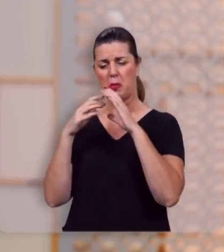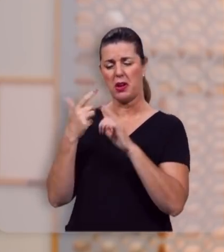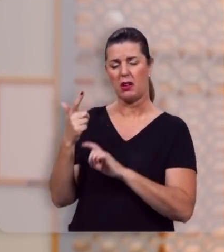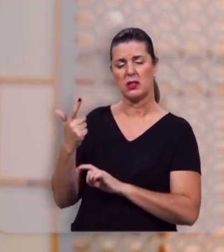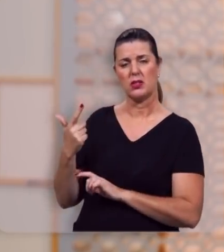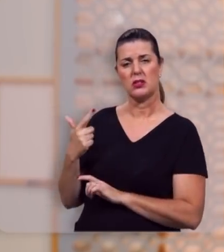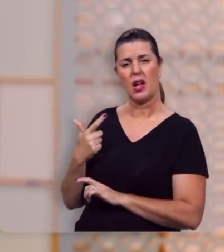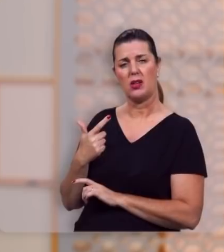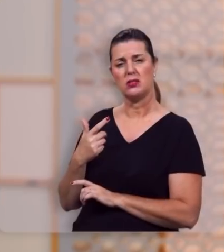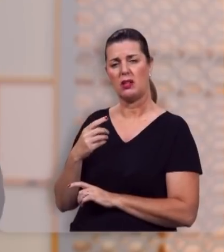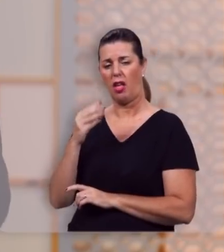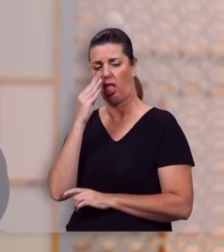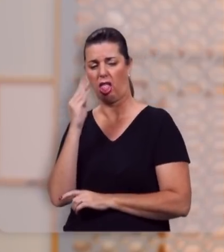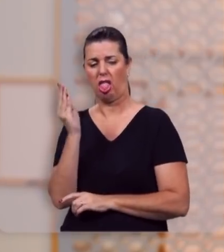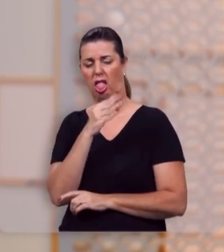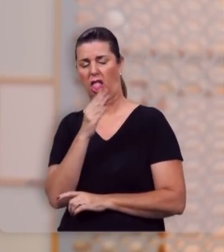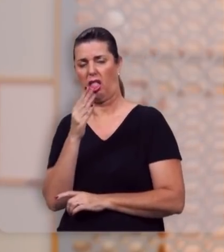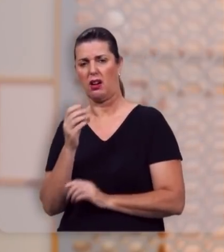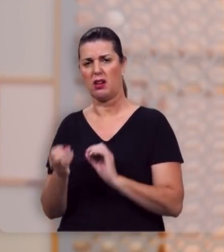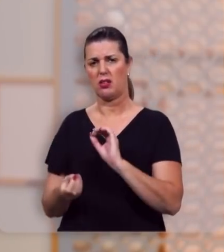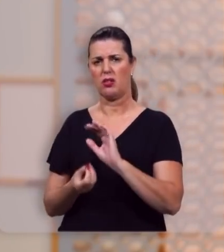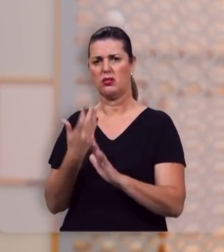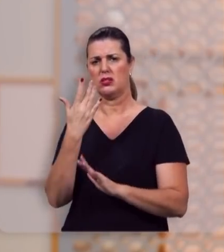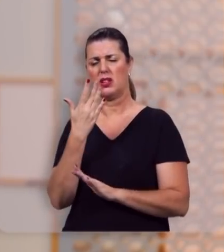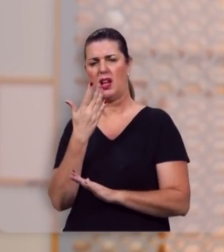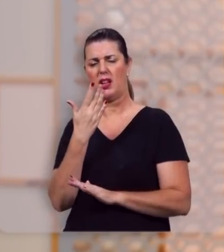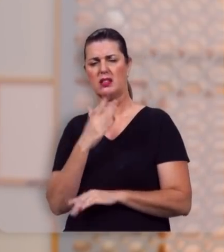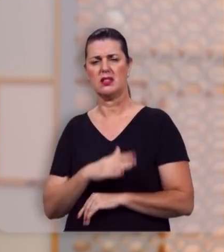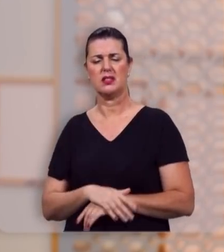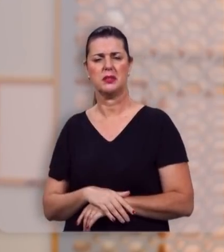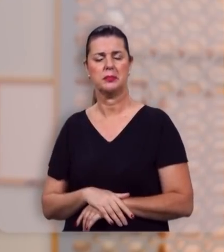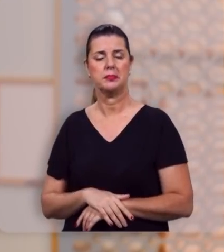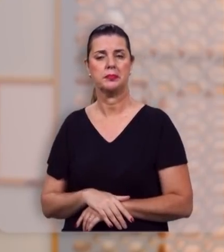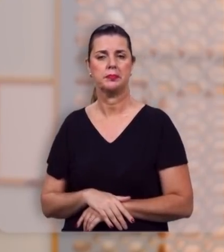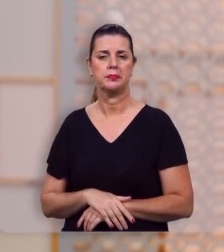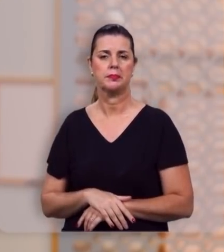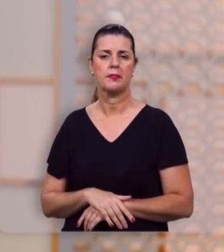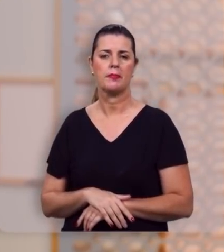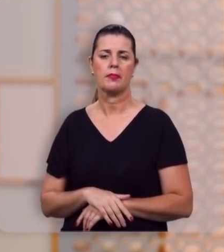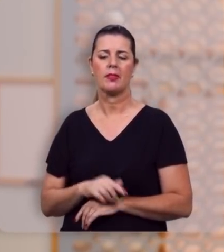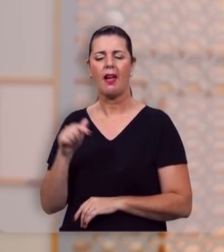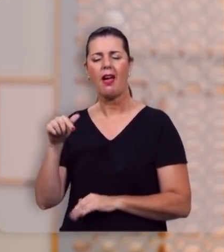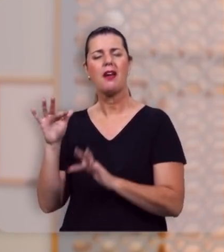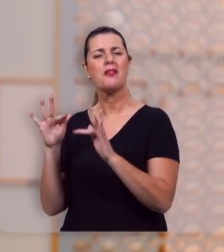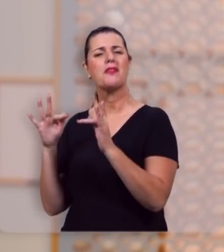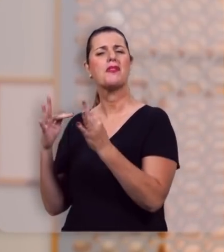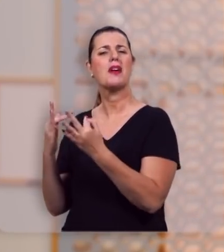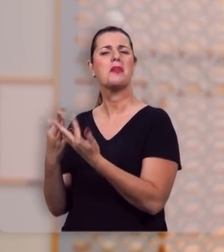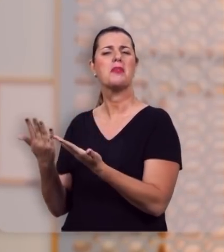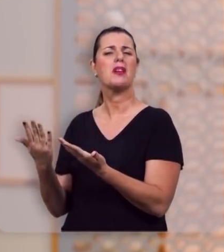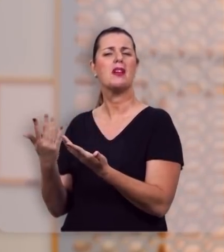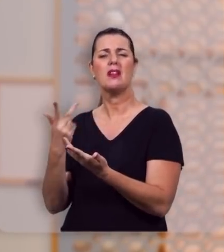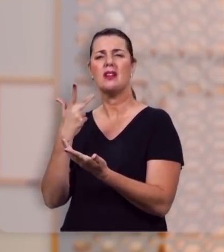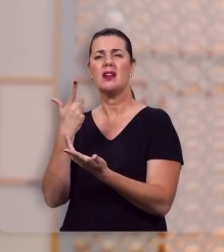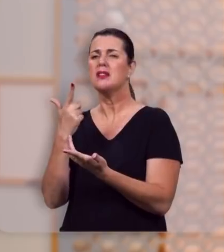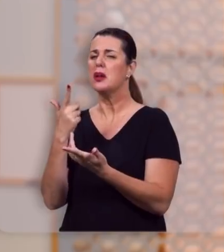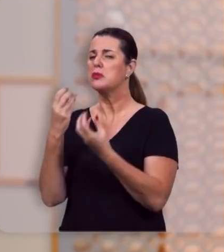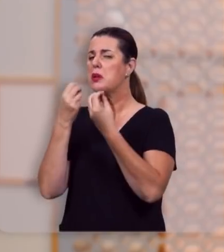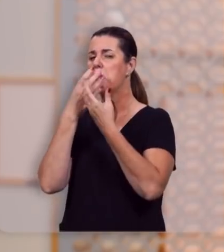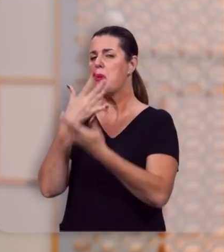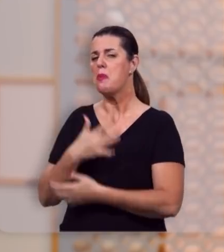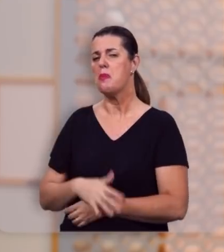comunicação, quando a hostilidade assume o trono da família, esta família vira uma família